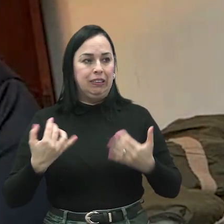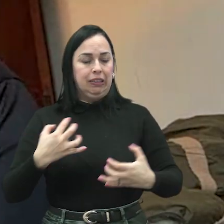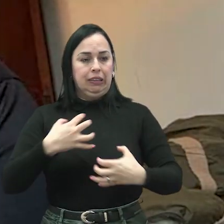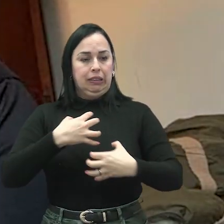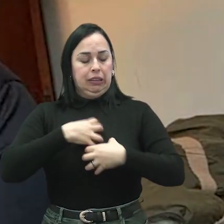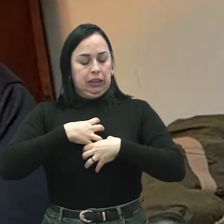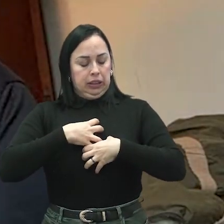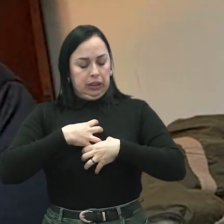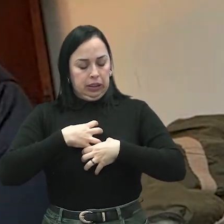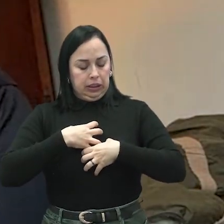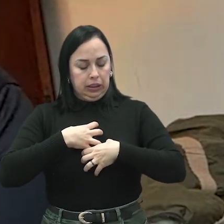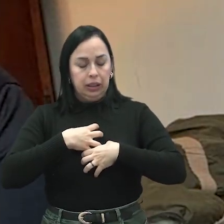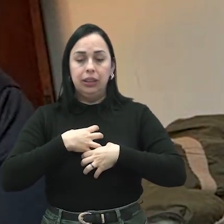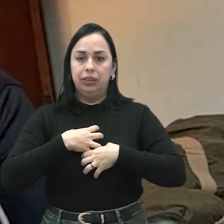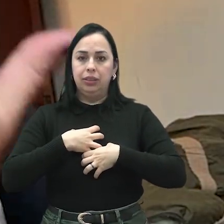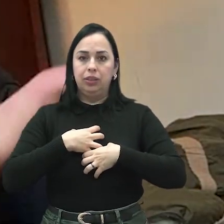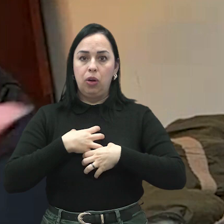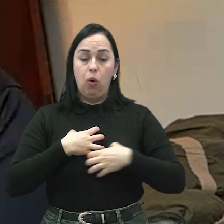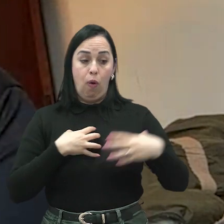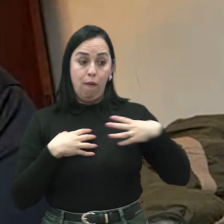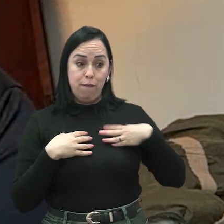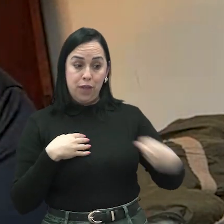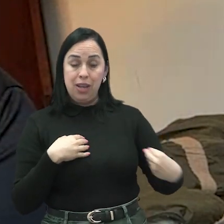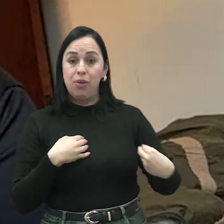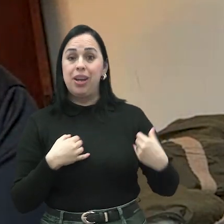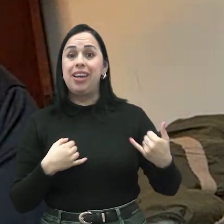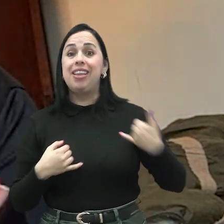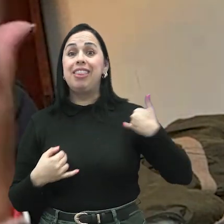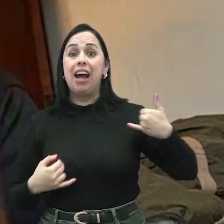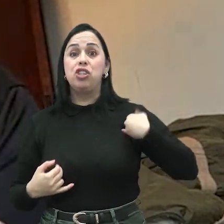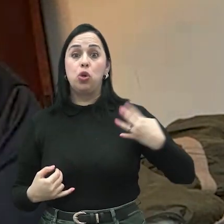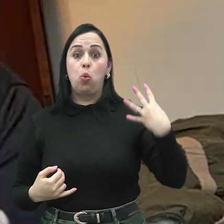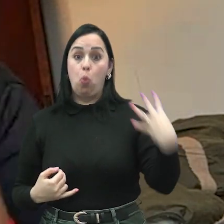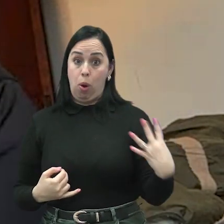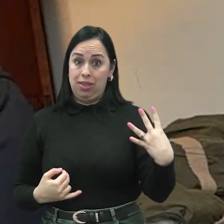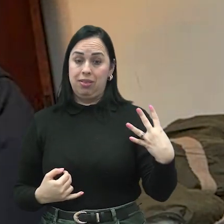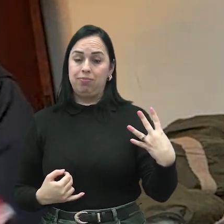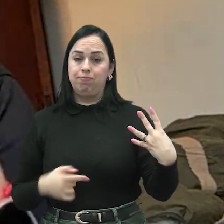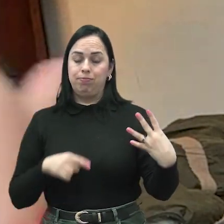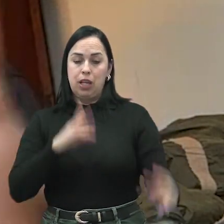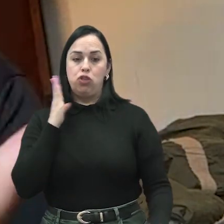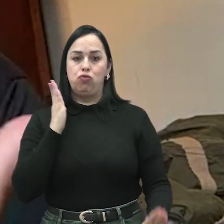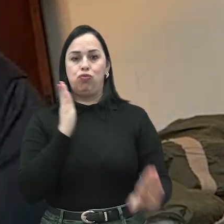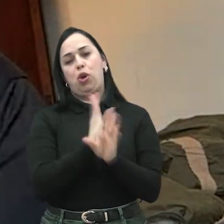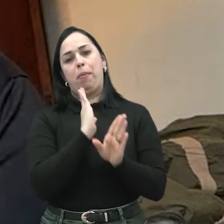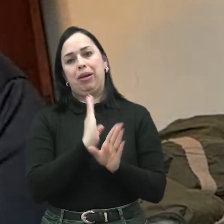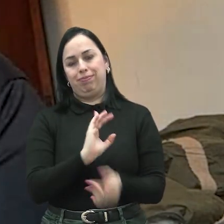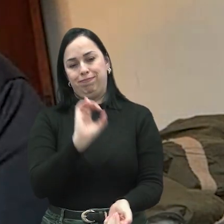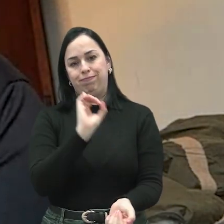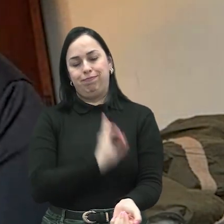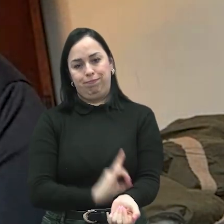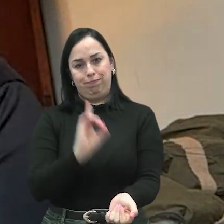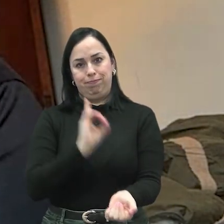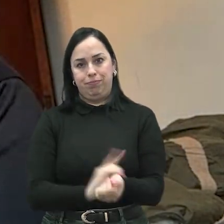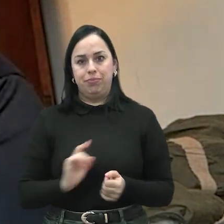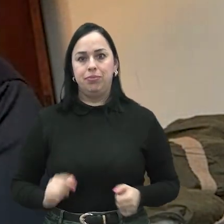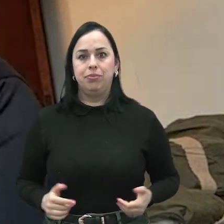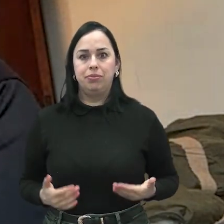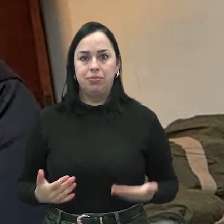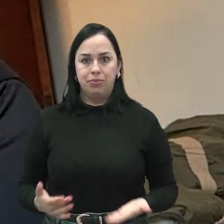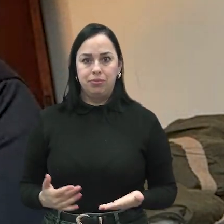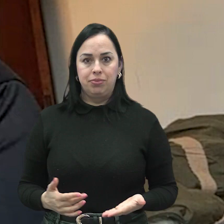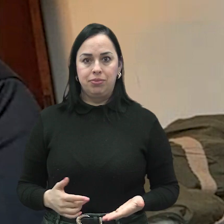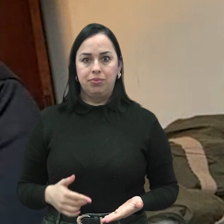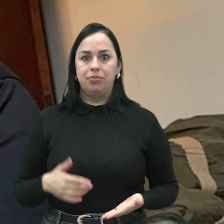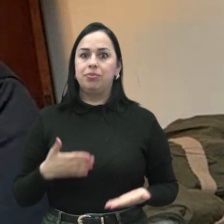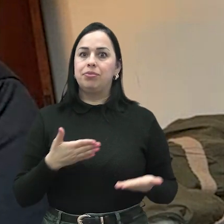Ana teve uma notícia que a deixou sem chão. O filho, de apenas 4 anos, foi